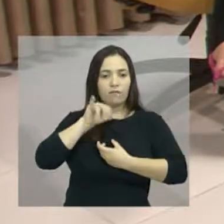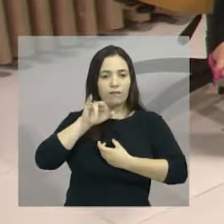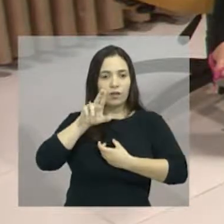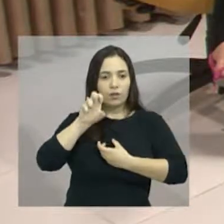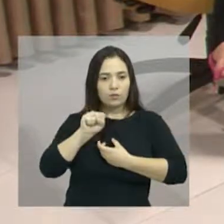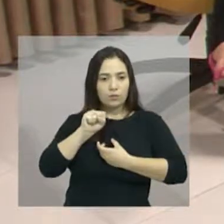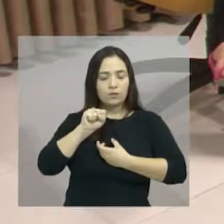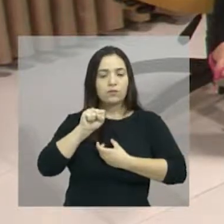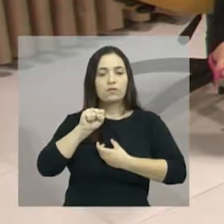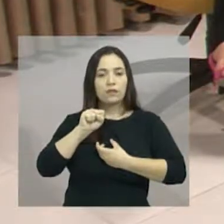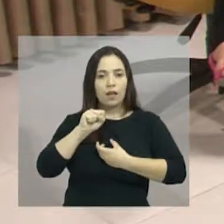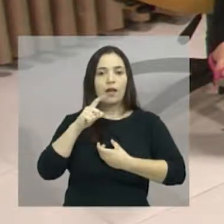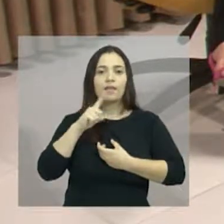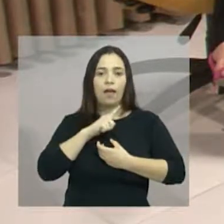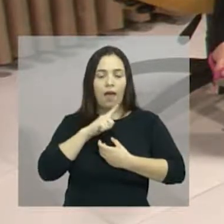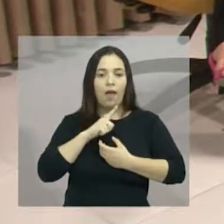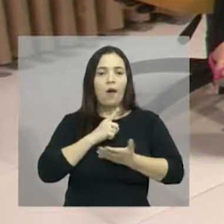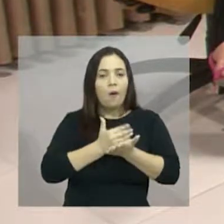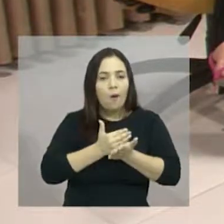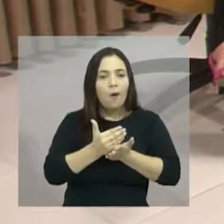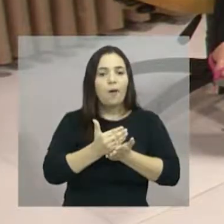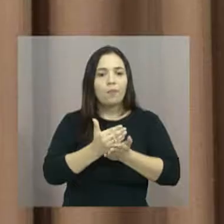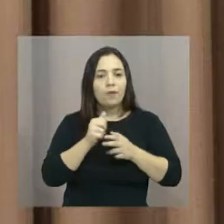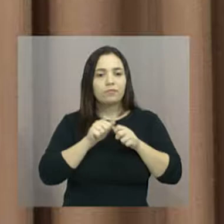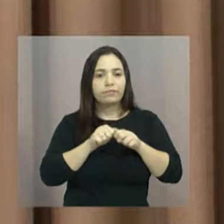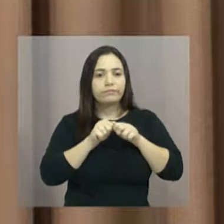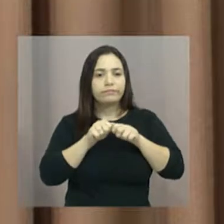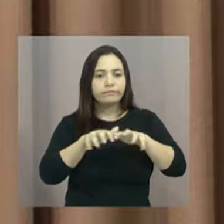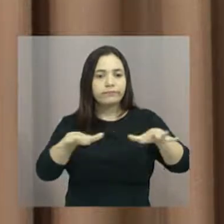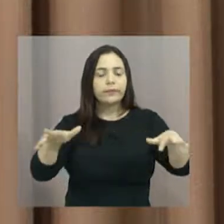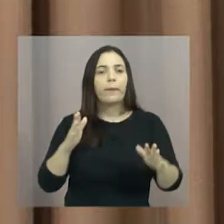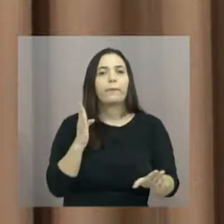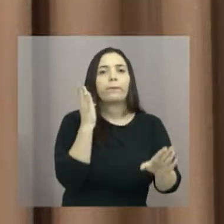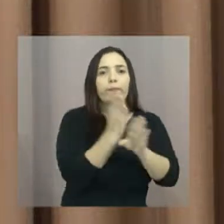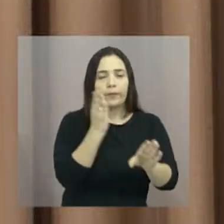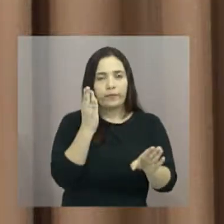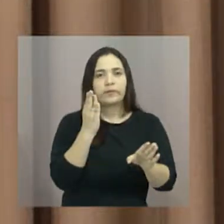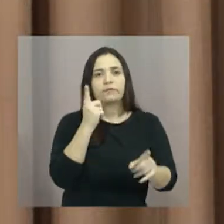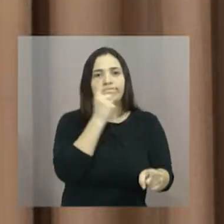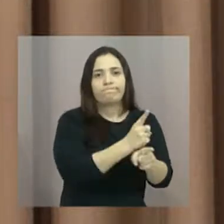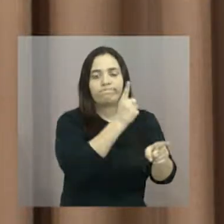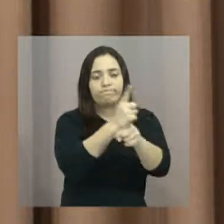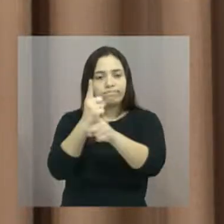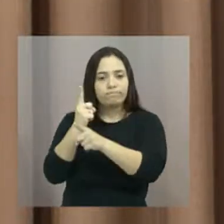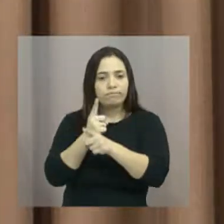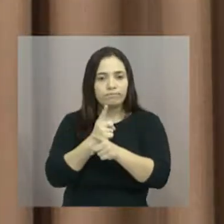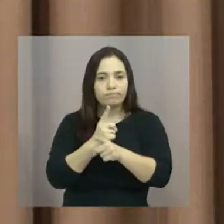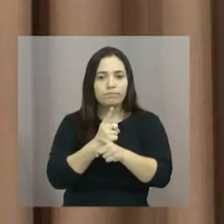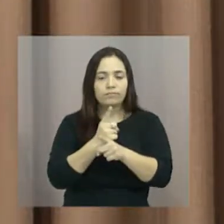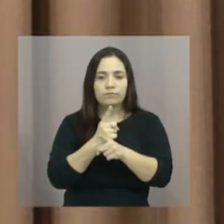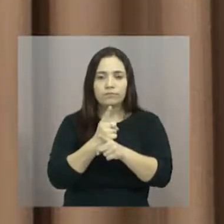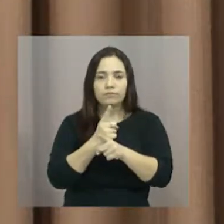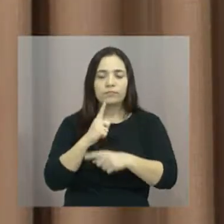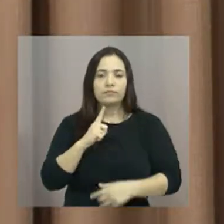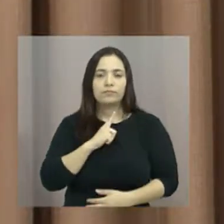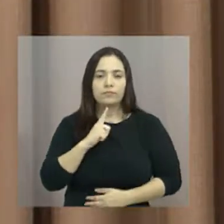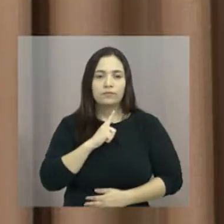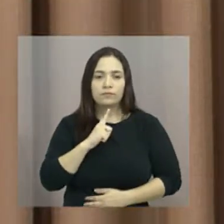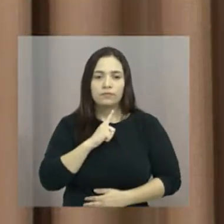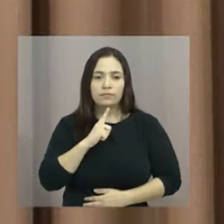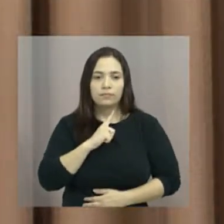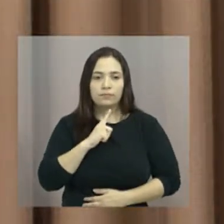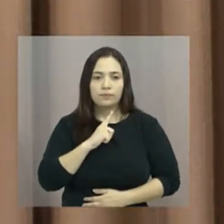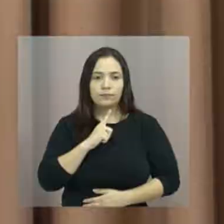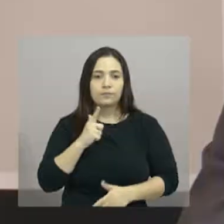a incidência foi muito maior. Então, por isso que nós tivemos muitos casos. E aí, muito bem disse o Ricardo, a cronificação disso é